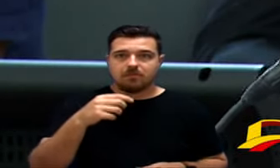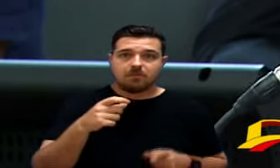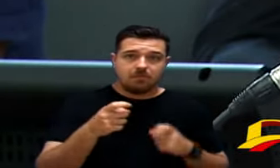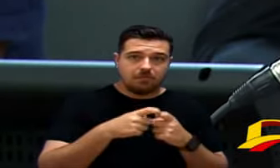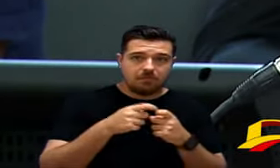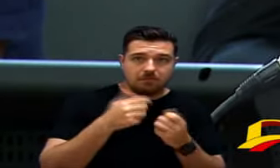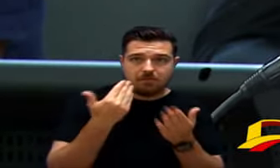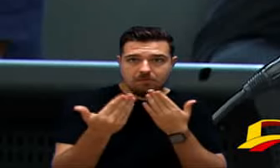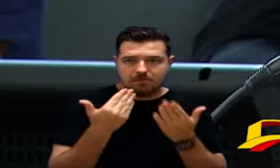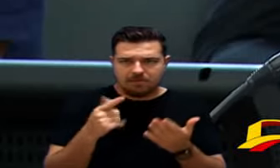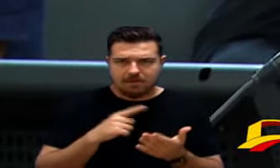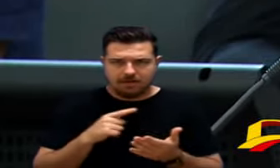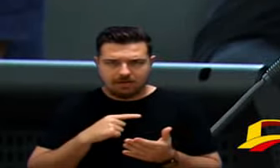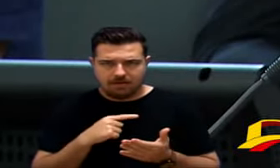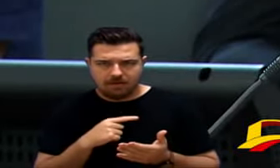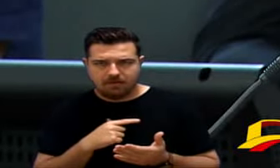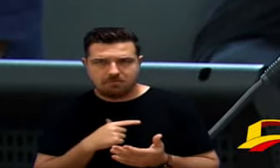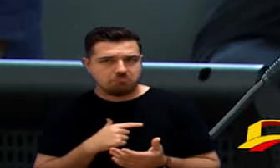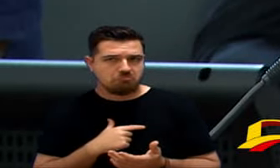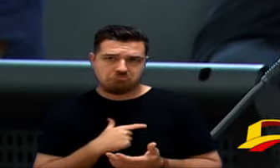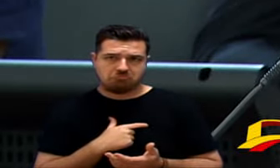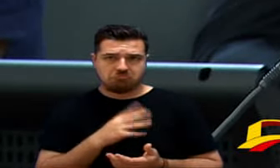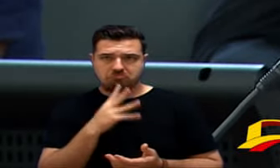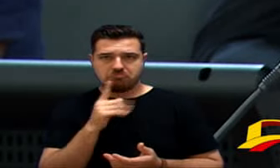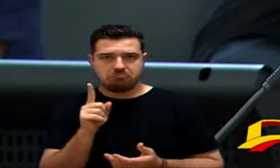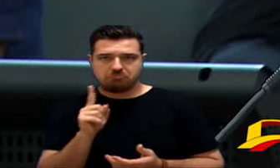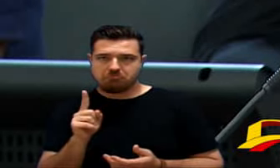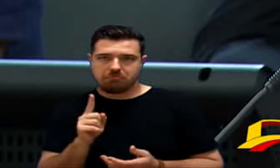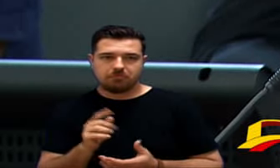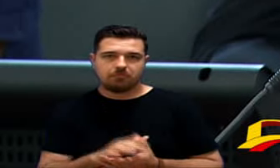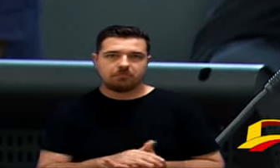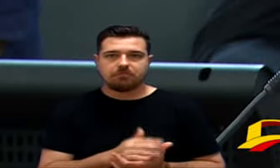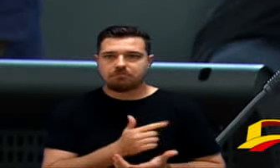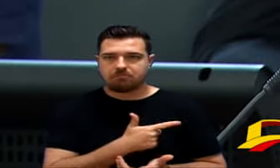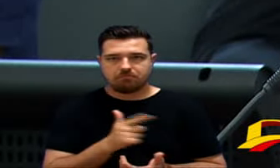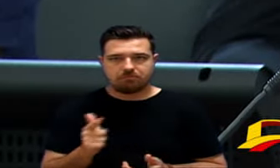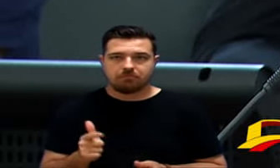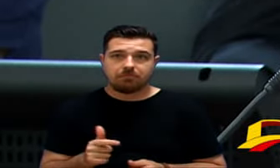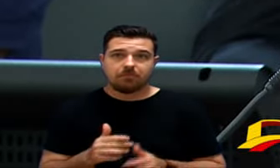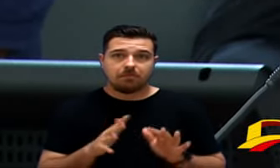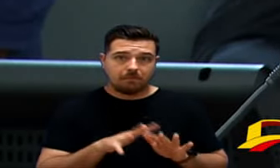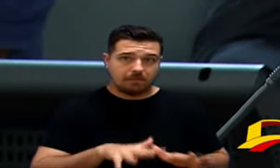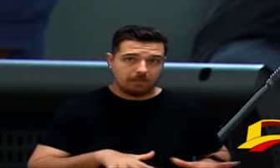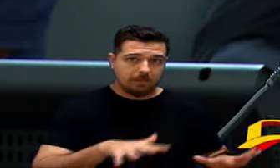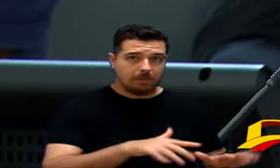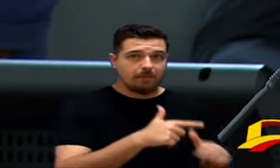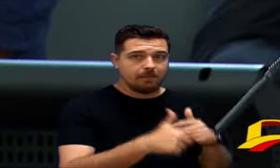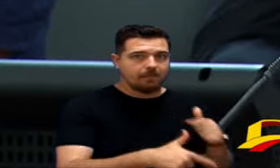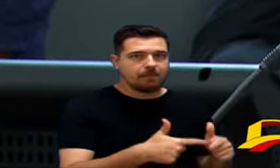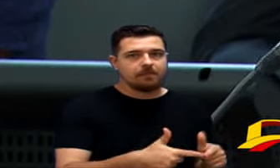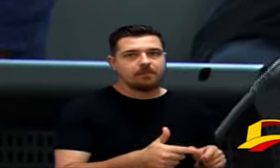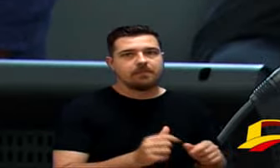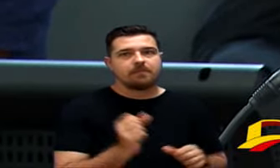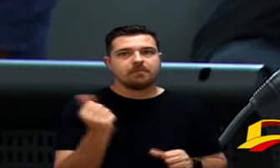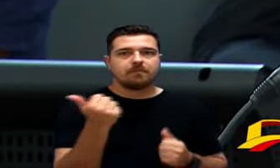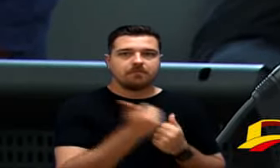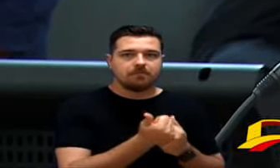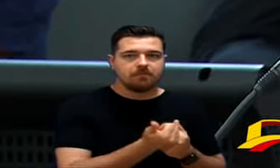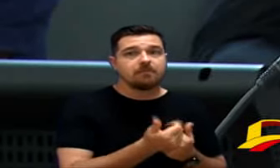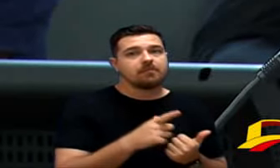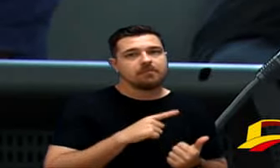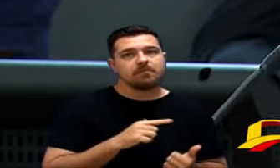dá esse atendimento eu hoje eu não não acho que a gente não tem né suficiente para dar esse suporte por mais tem Ana